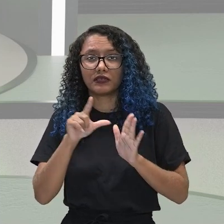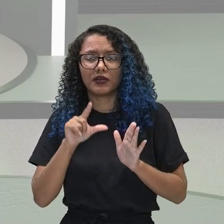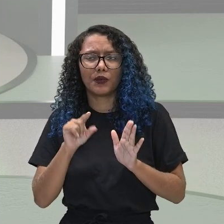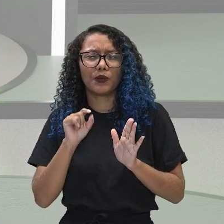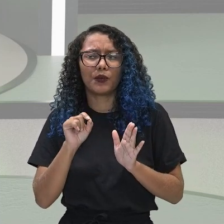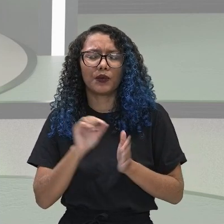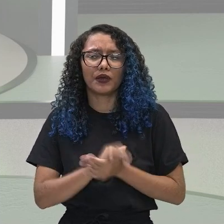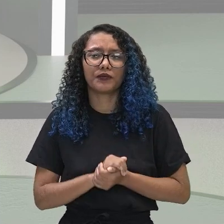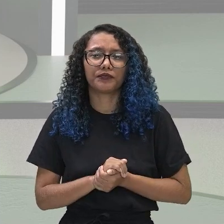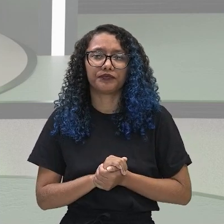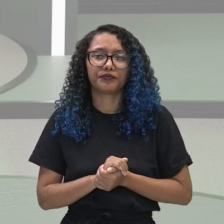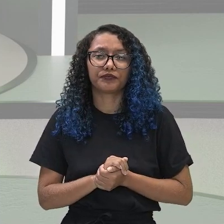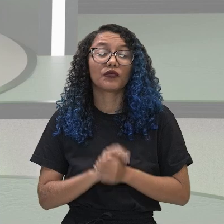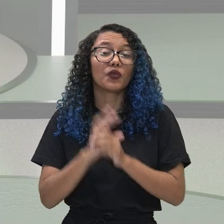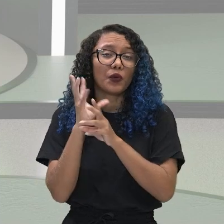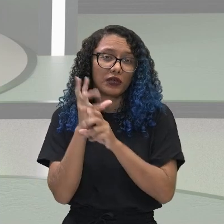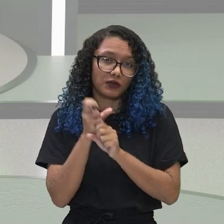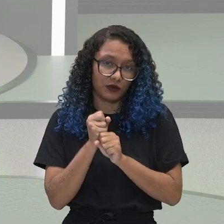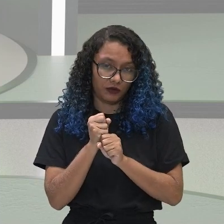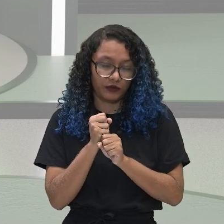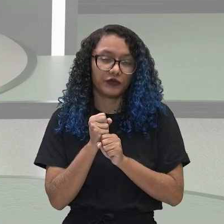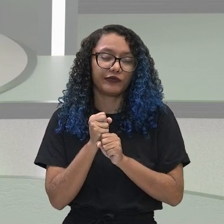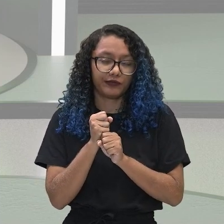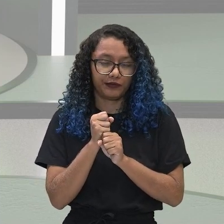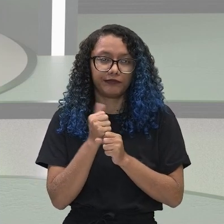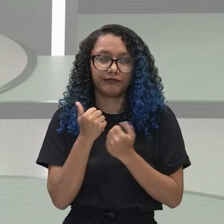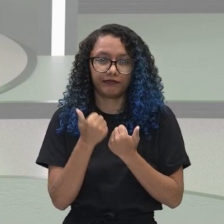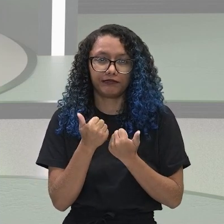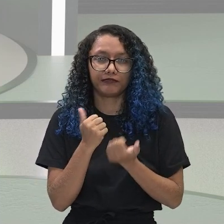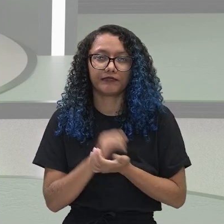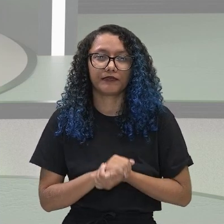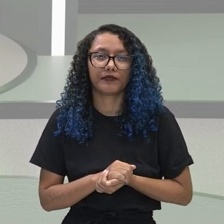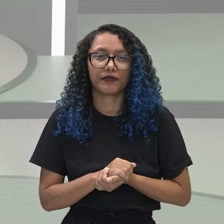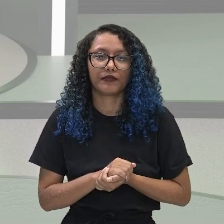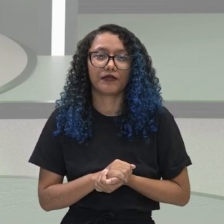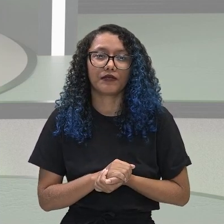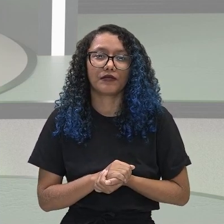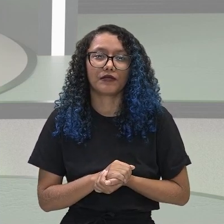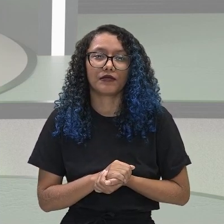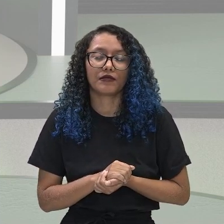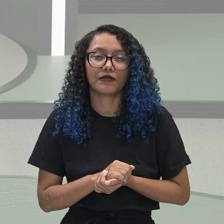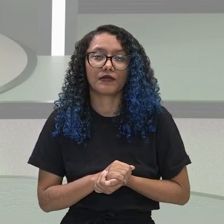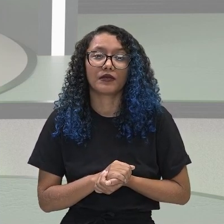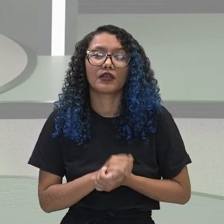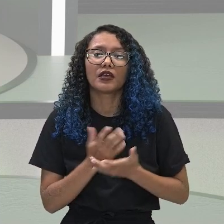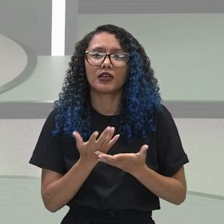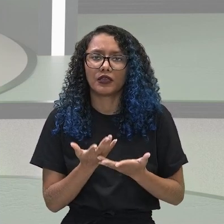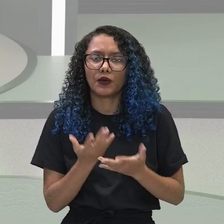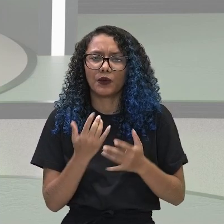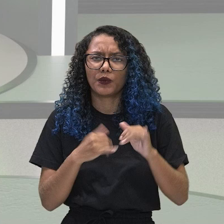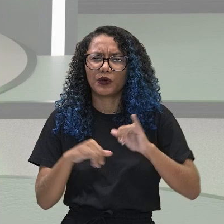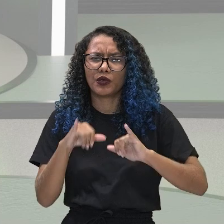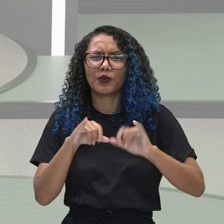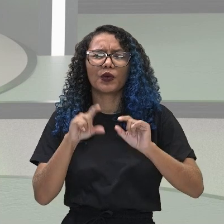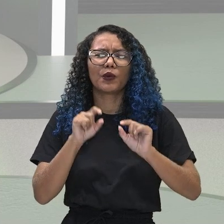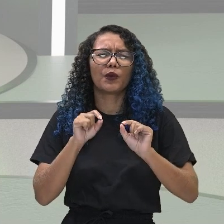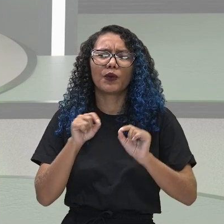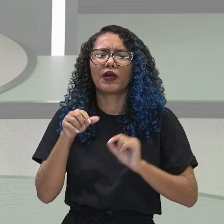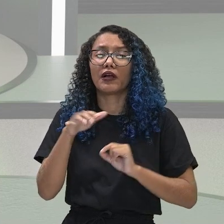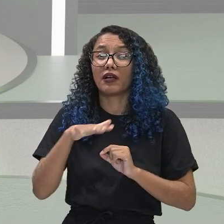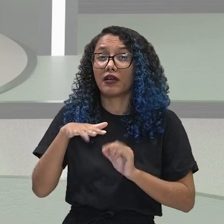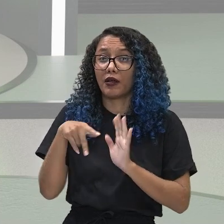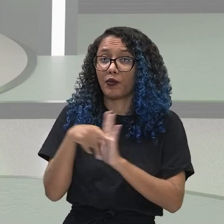fazer um lembrete. A química, lembra? É o ramo